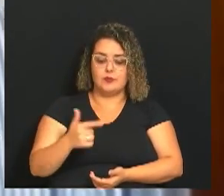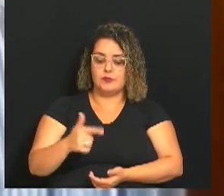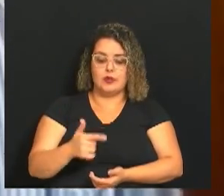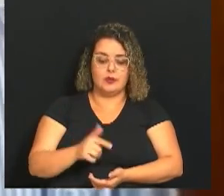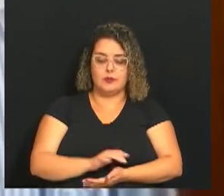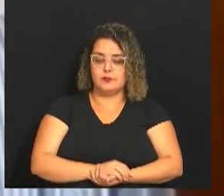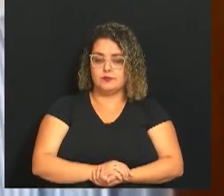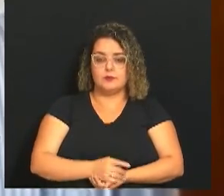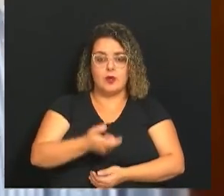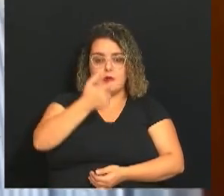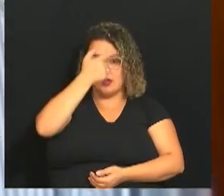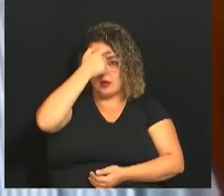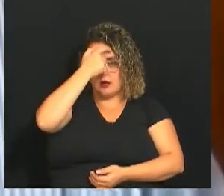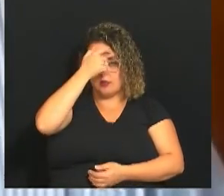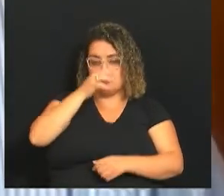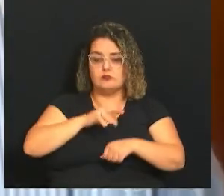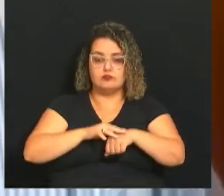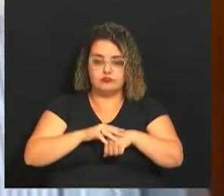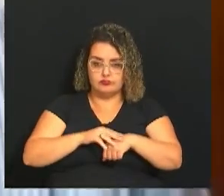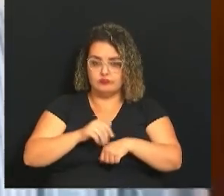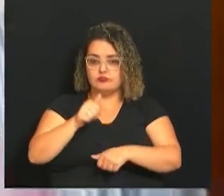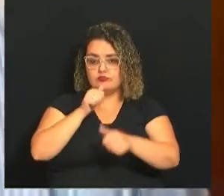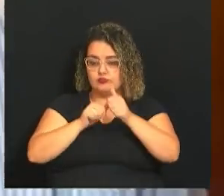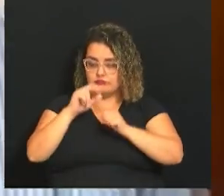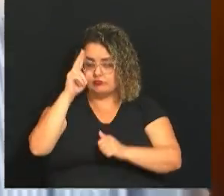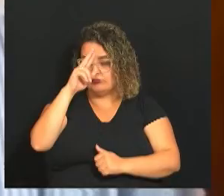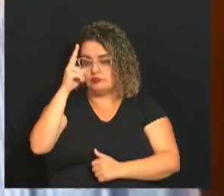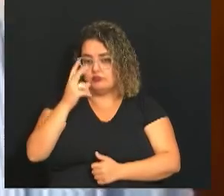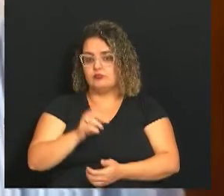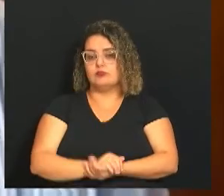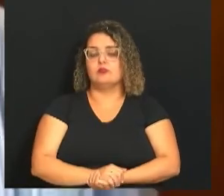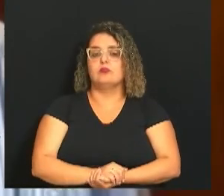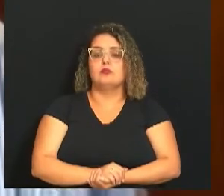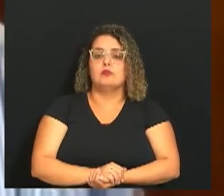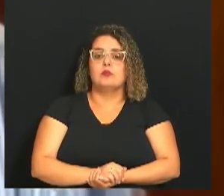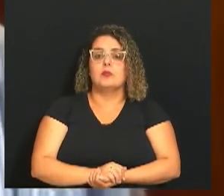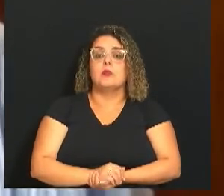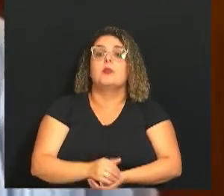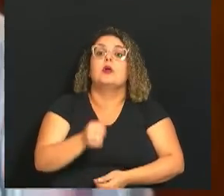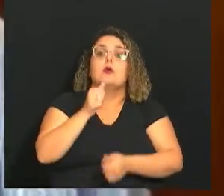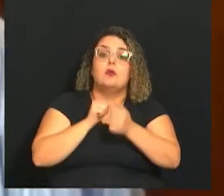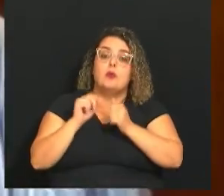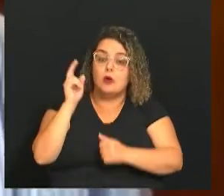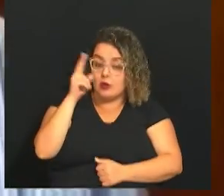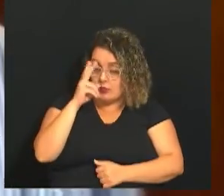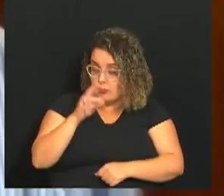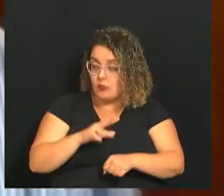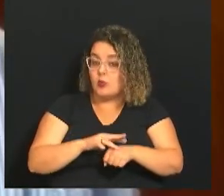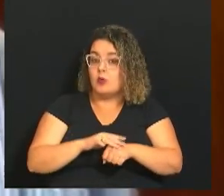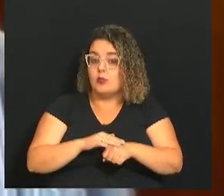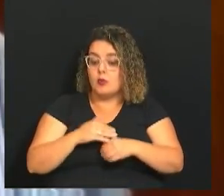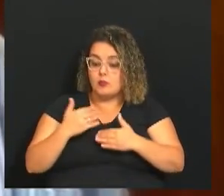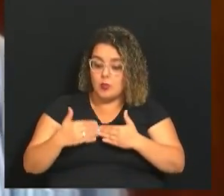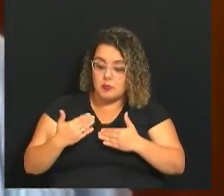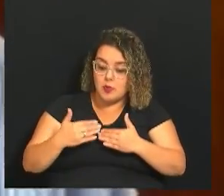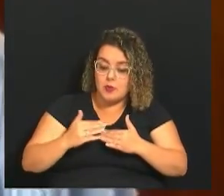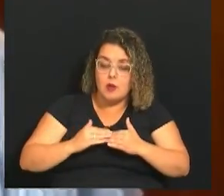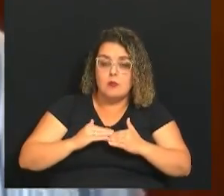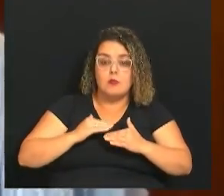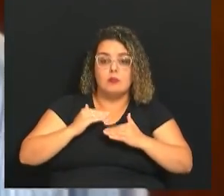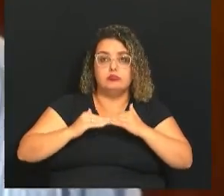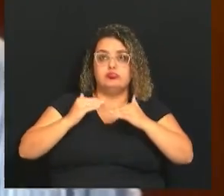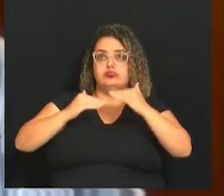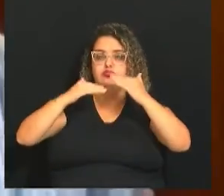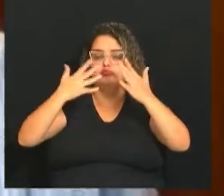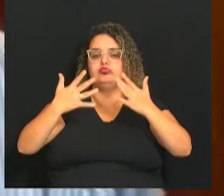que a doença do alcoolismo é uma doença, que o alcoolismo é uma doença, né? Uma doença progressiva, é uma doença